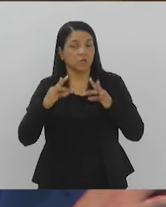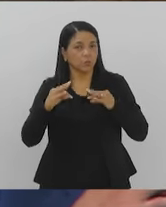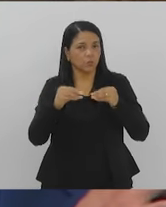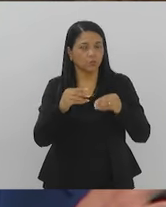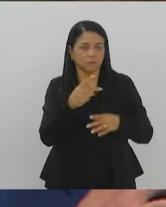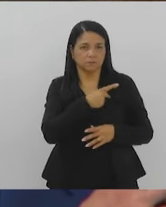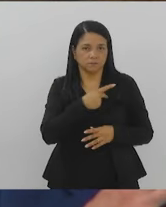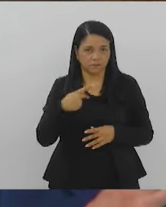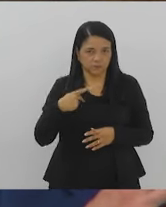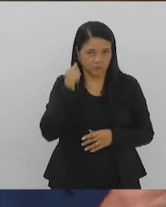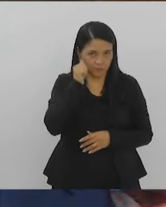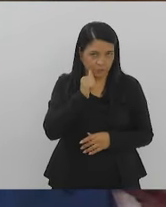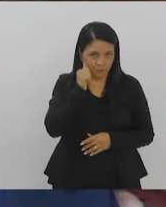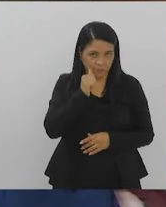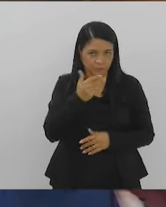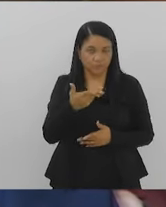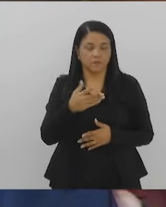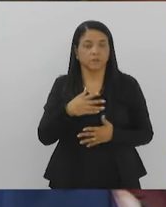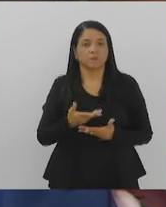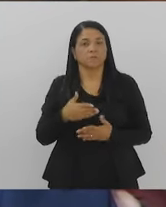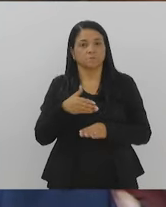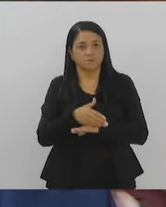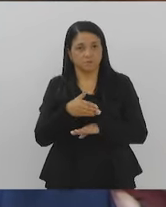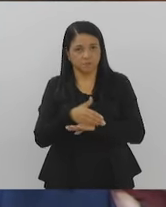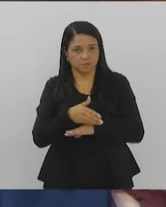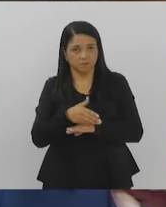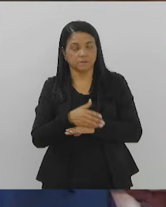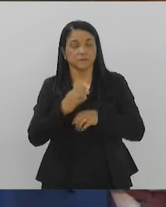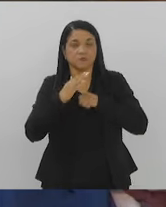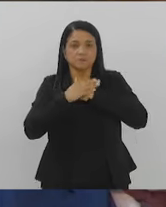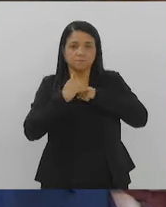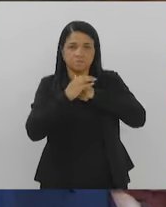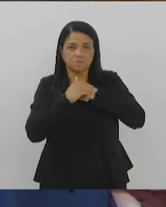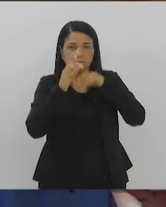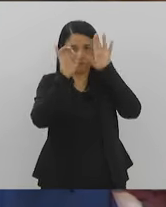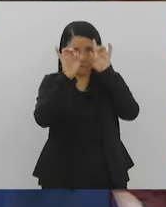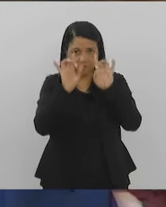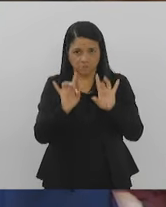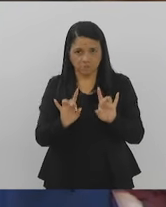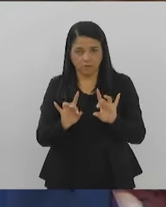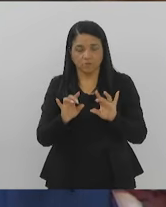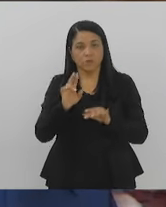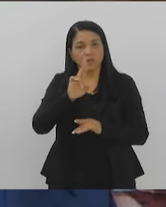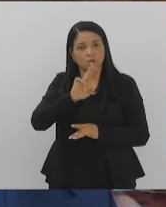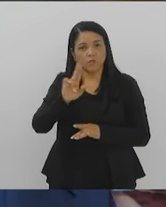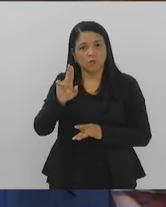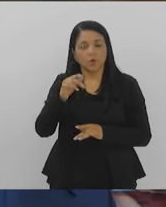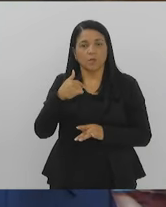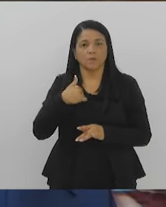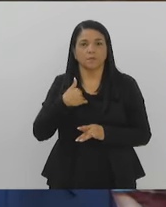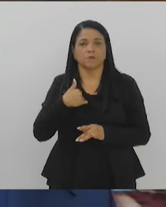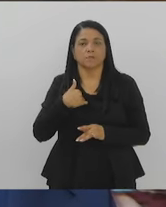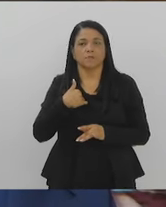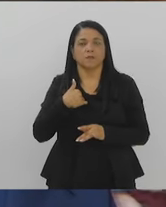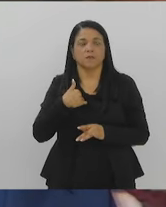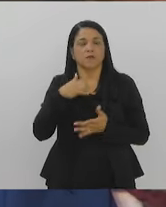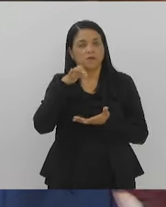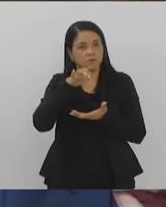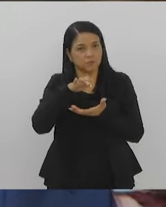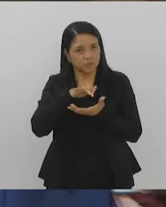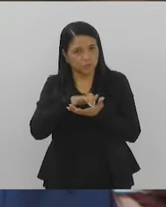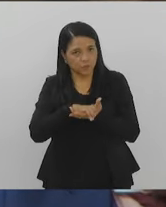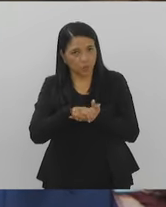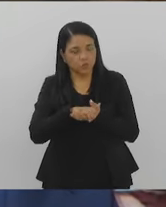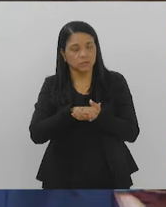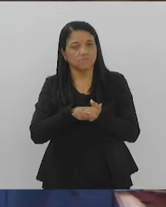presentes. De uma forma muito carinhosa e especial, em nome da minha querida e amada esposa, companheira de